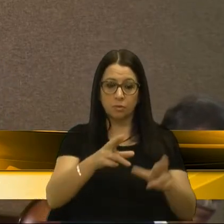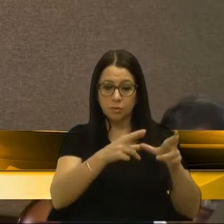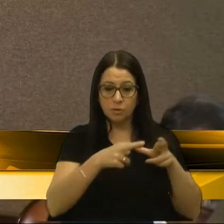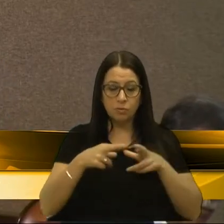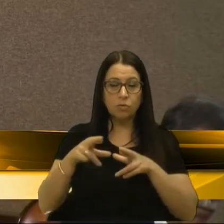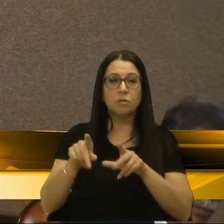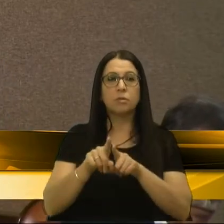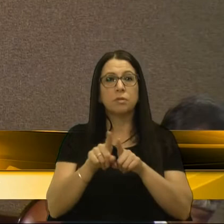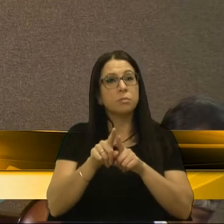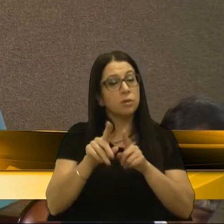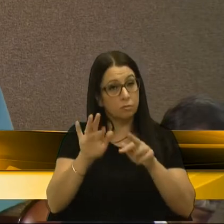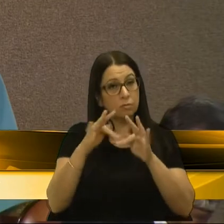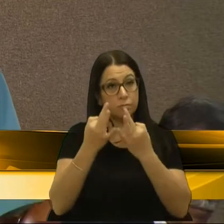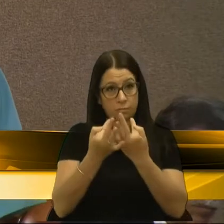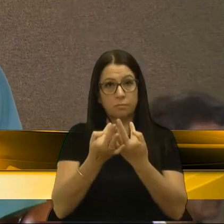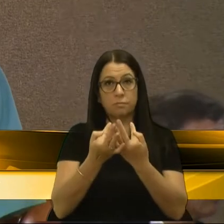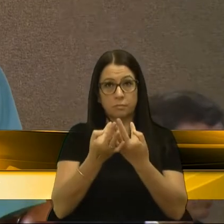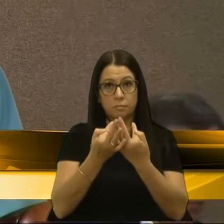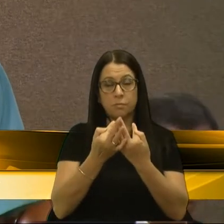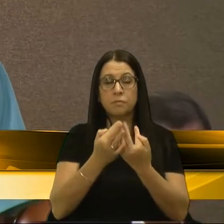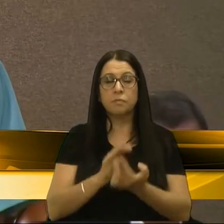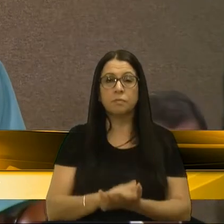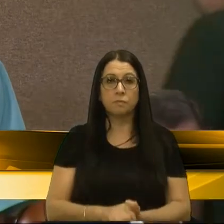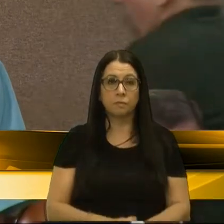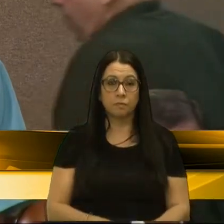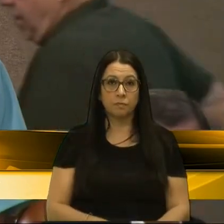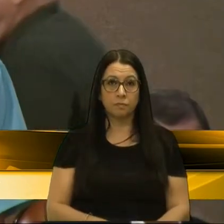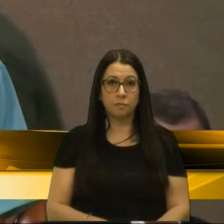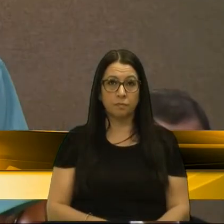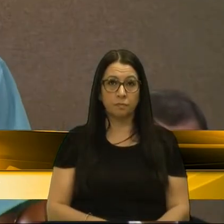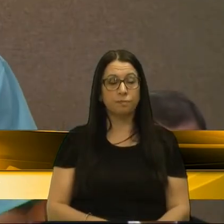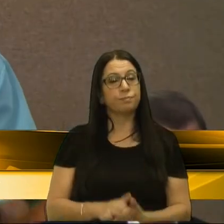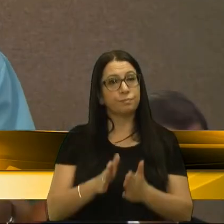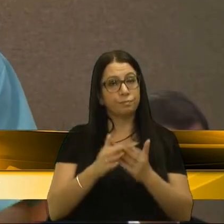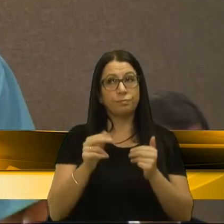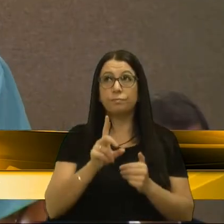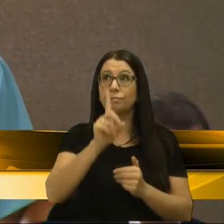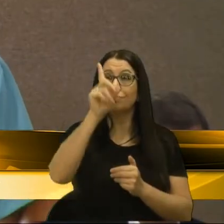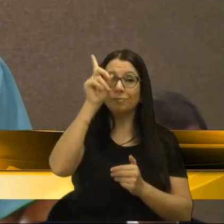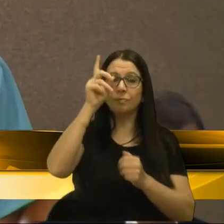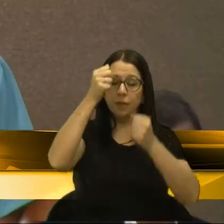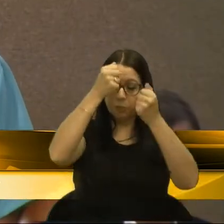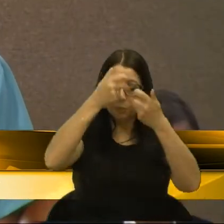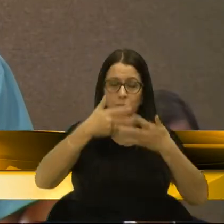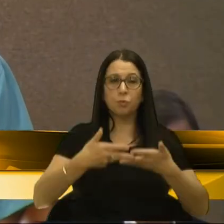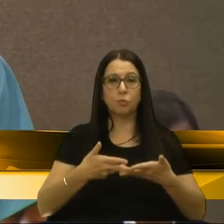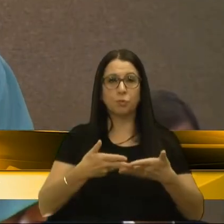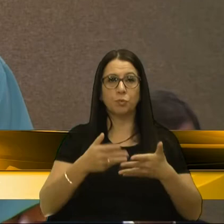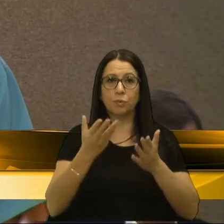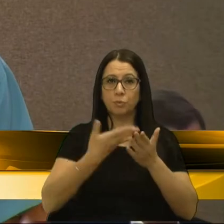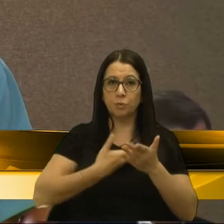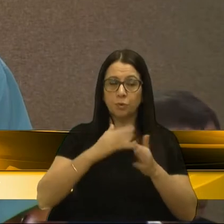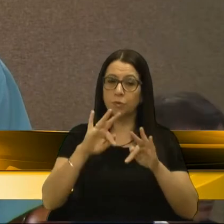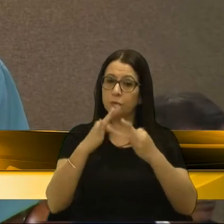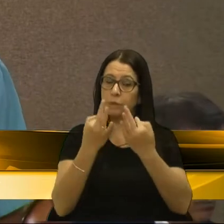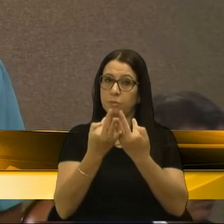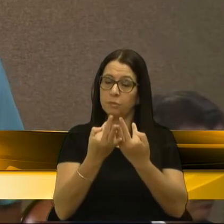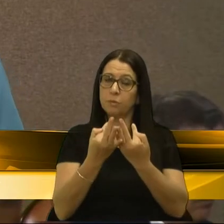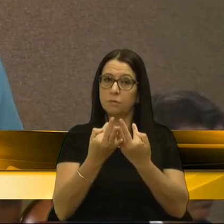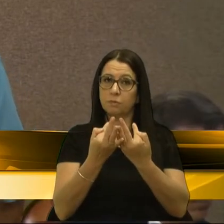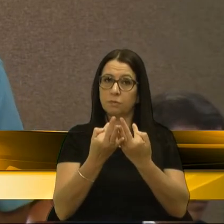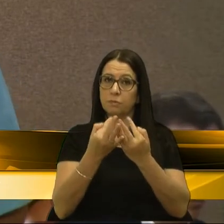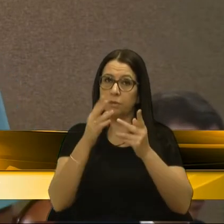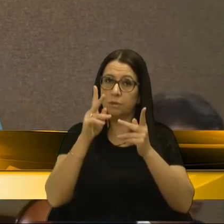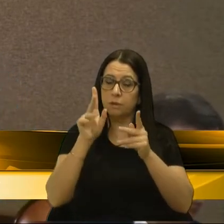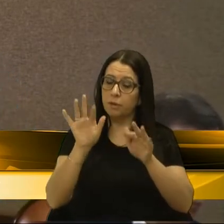como os familiares. Então, pedir que Deus console amigos e familiares